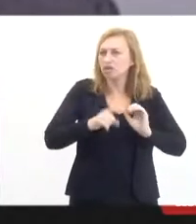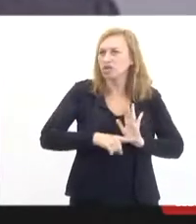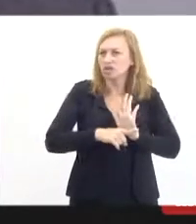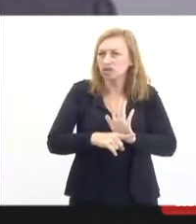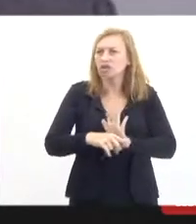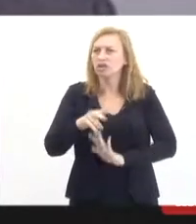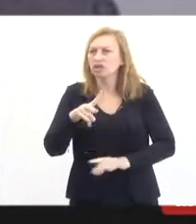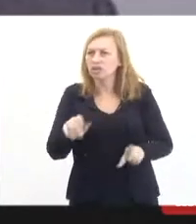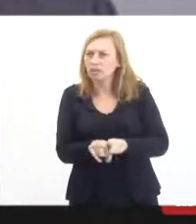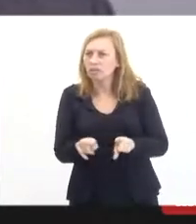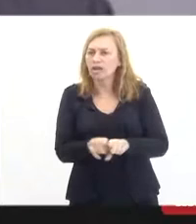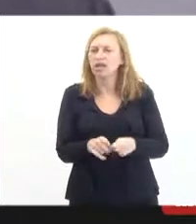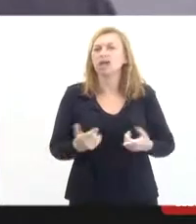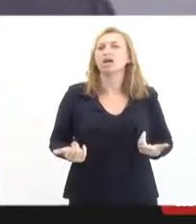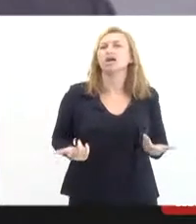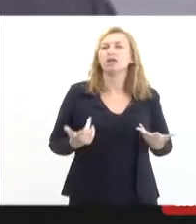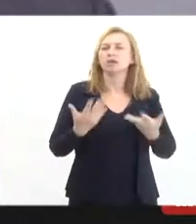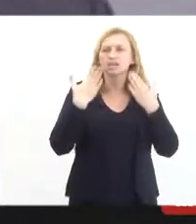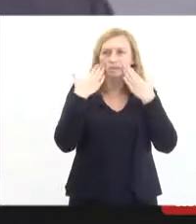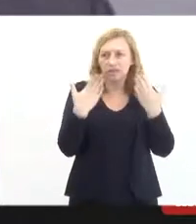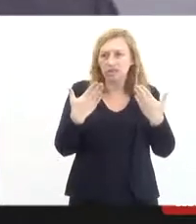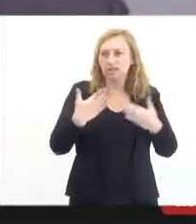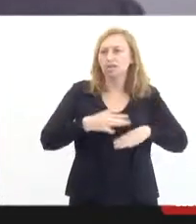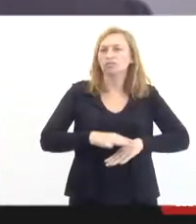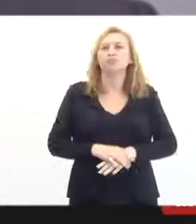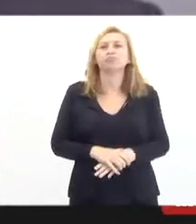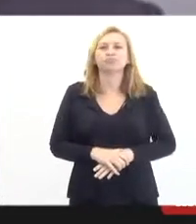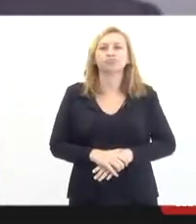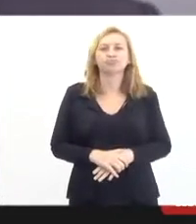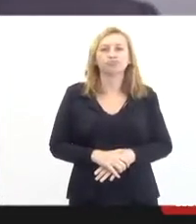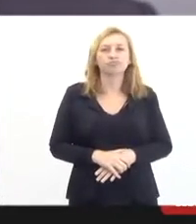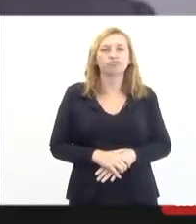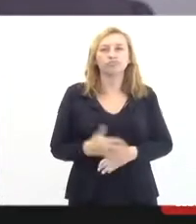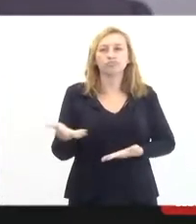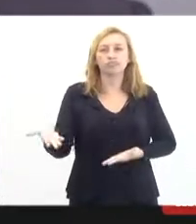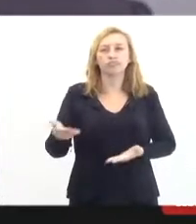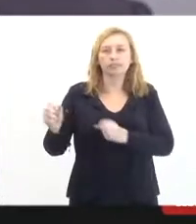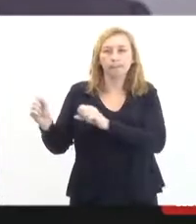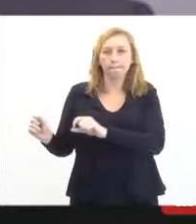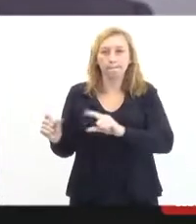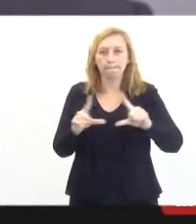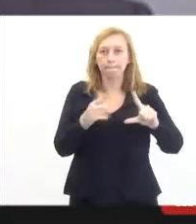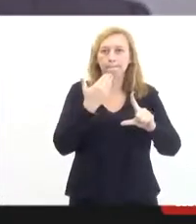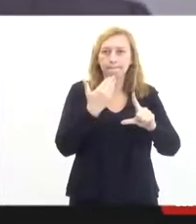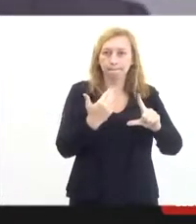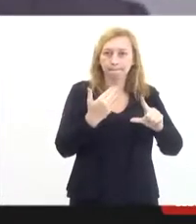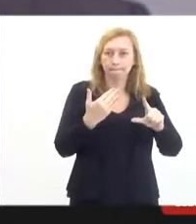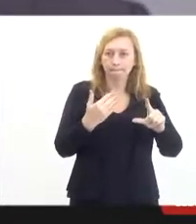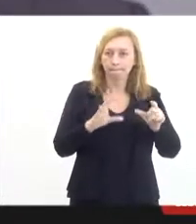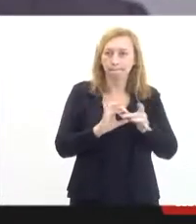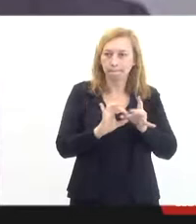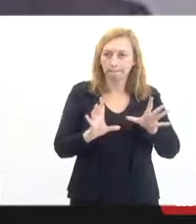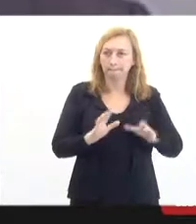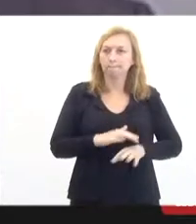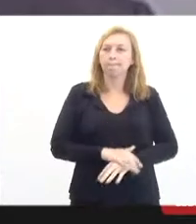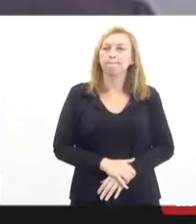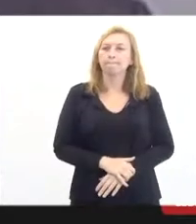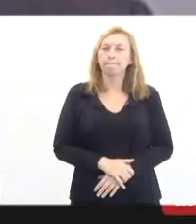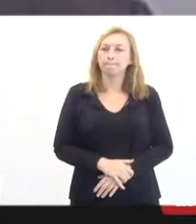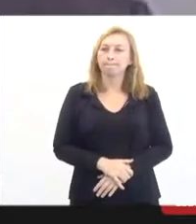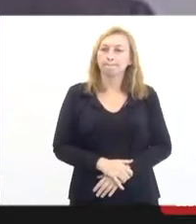também para essa apresentação. Vou compartilhar aqui, já peço autorização.